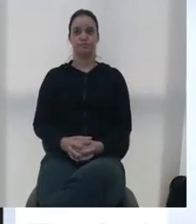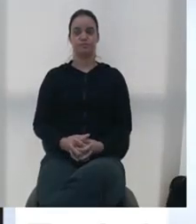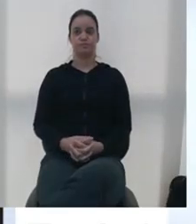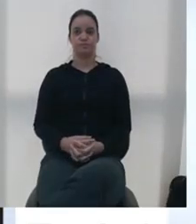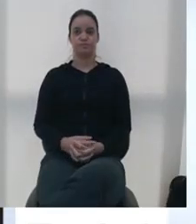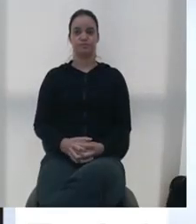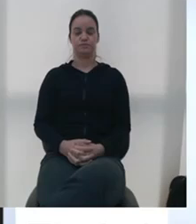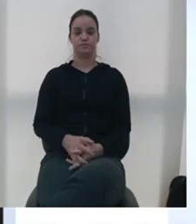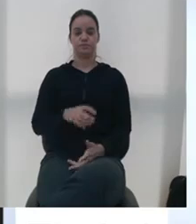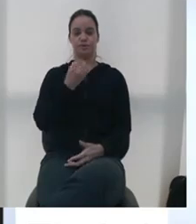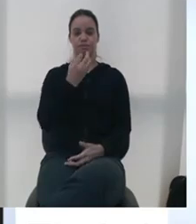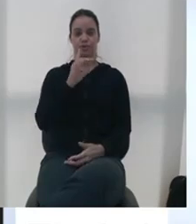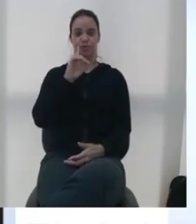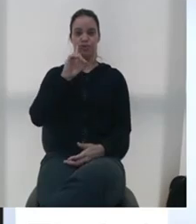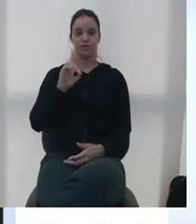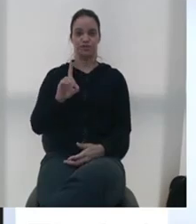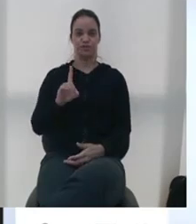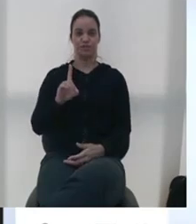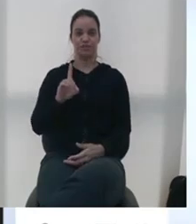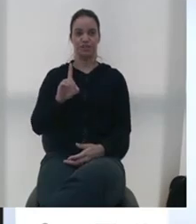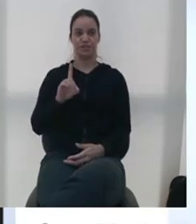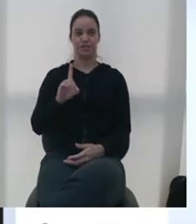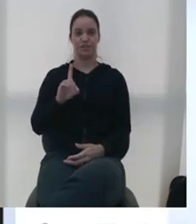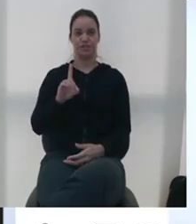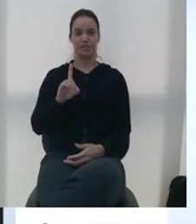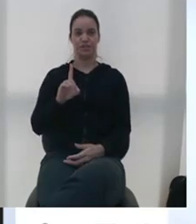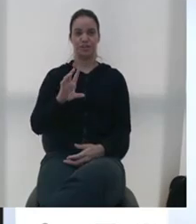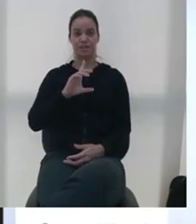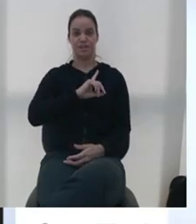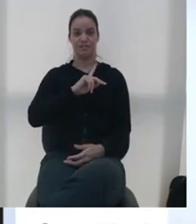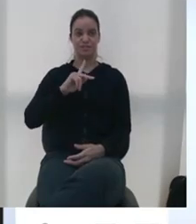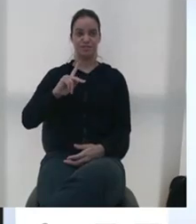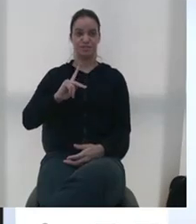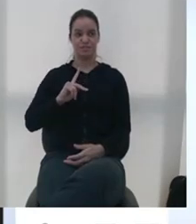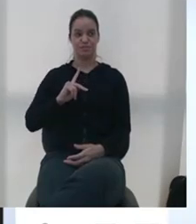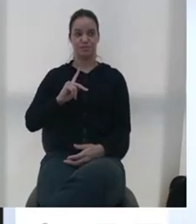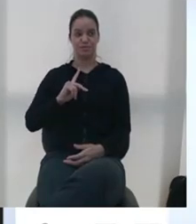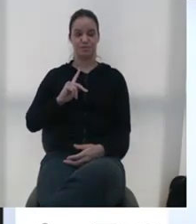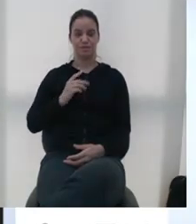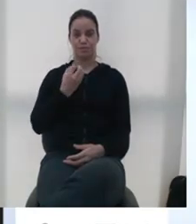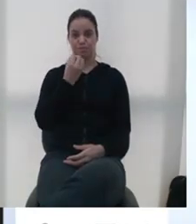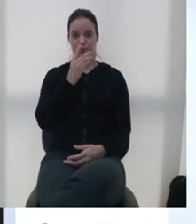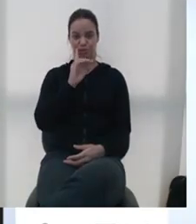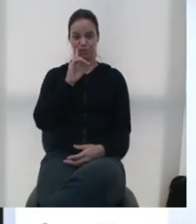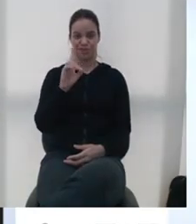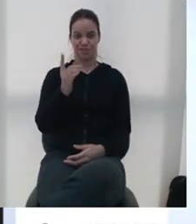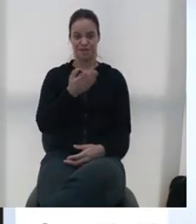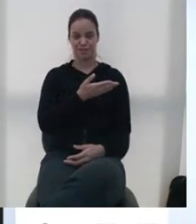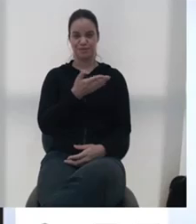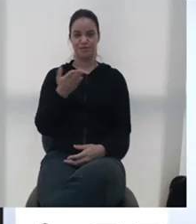Bom dia, excelências, defensores, defensoras. Bom dia, presidente.